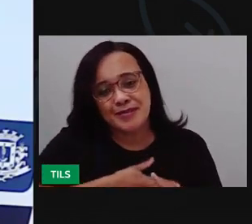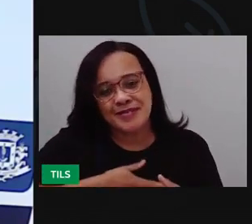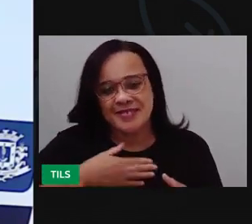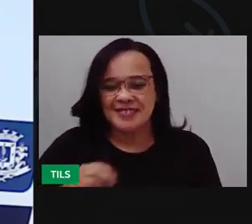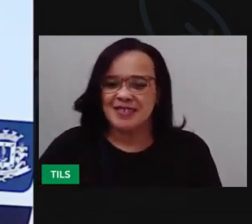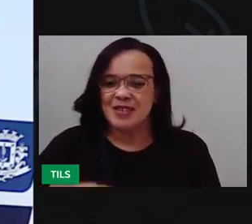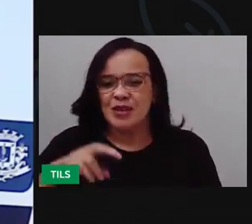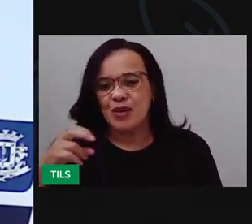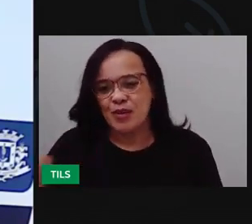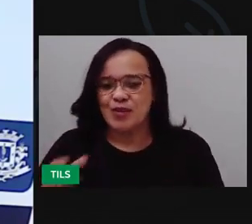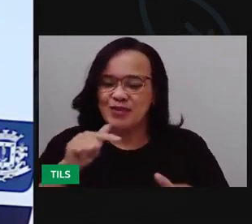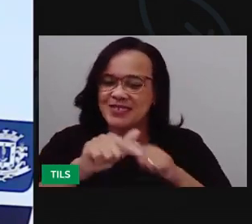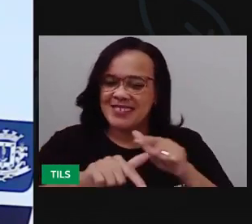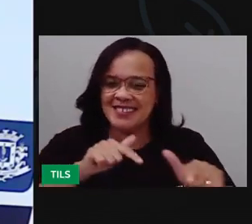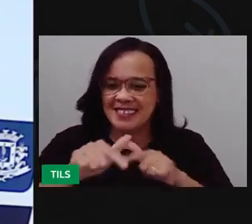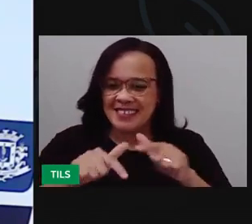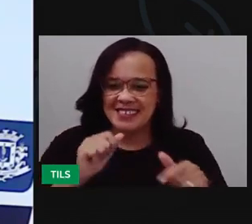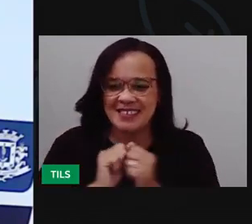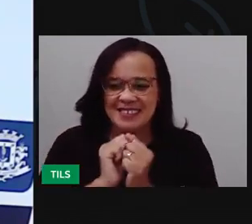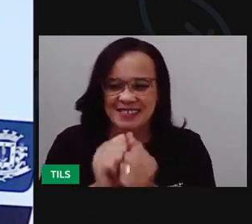ou no trabalho da mamãe.